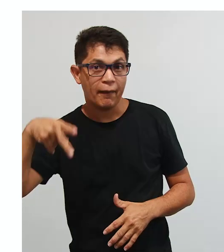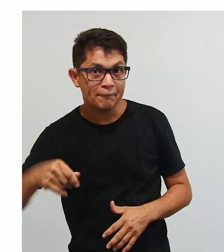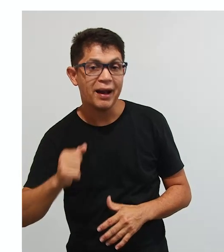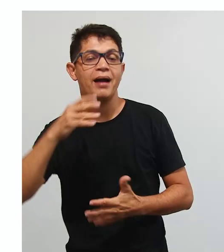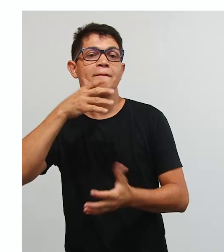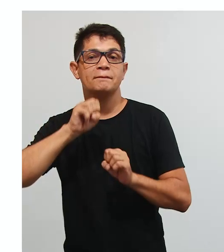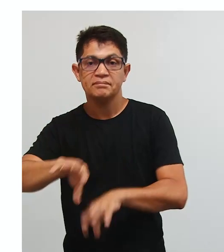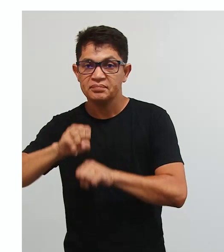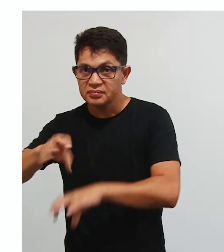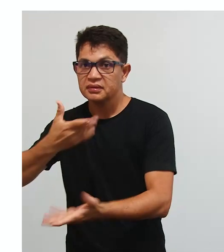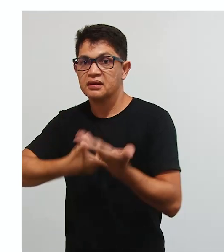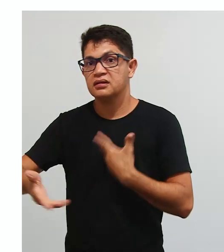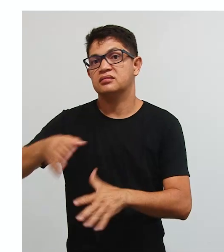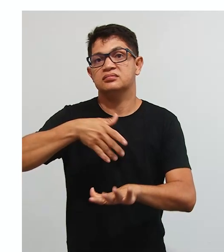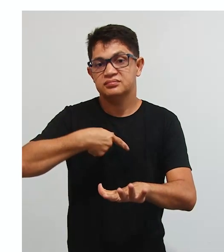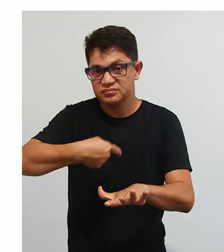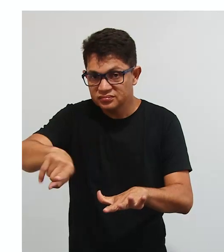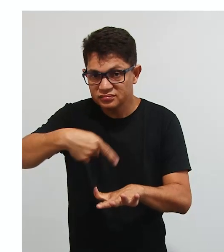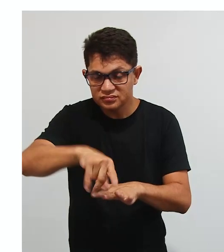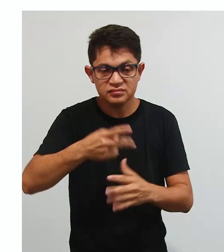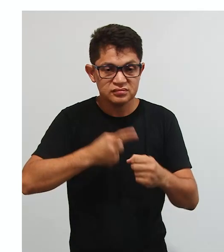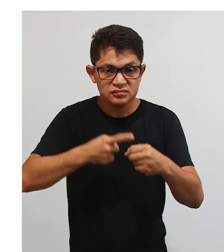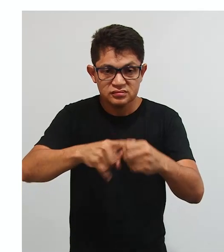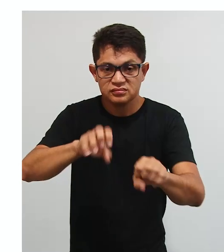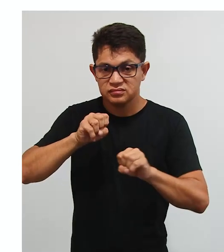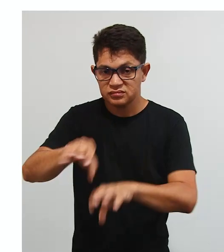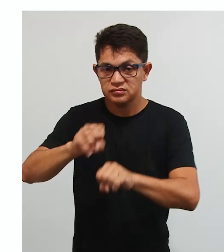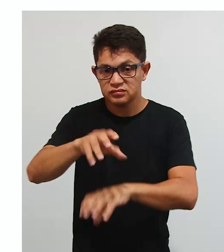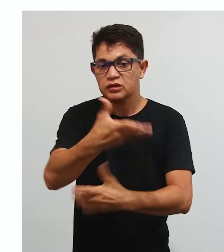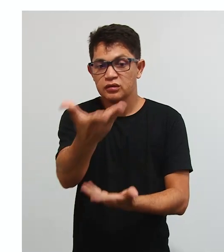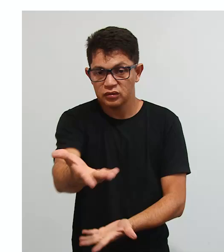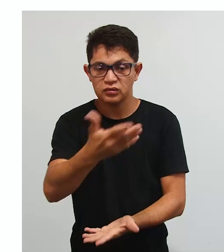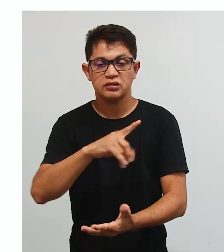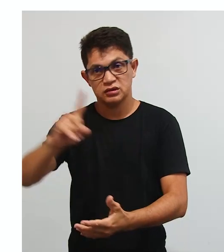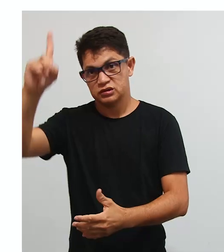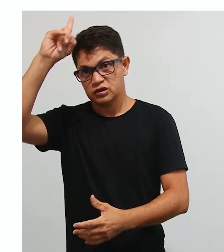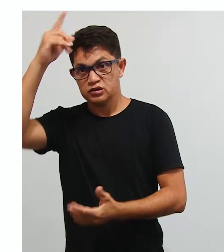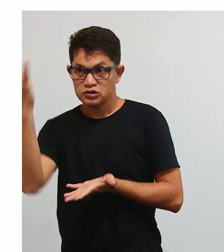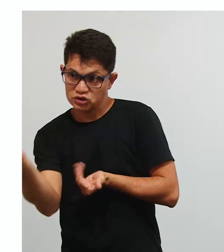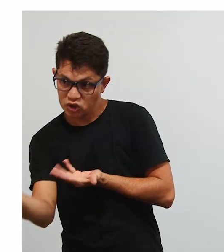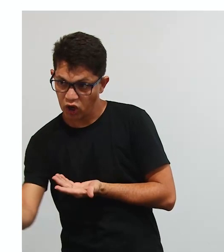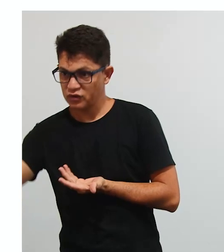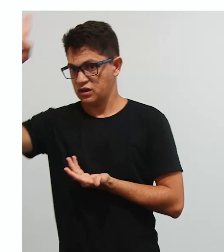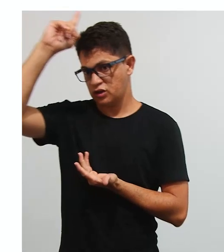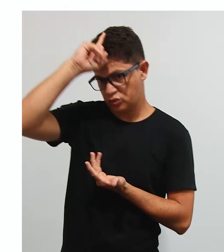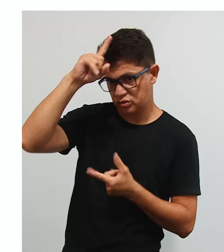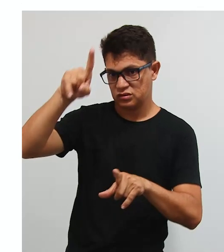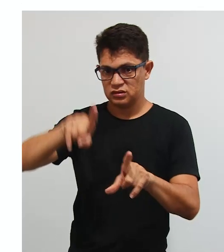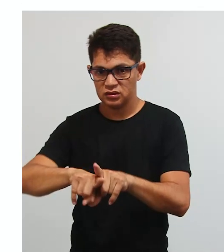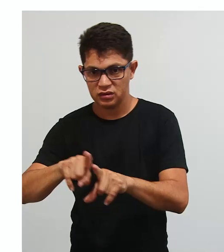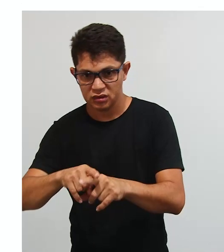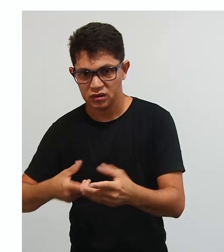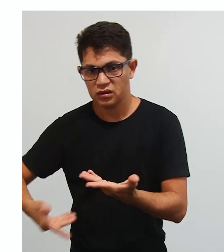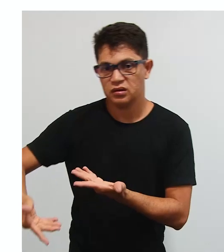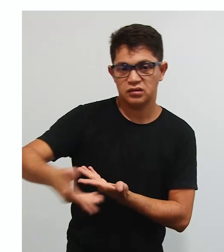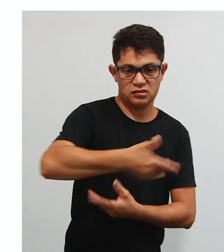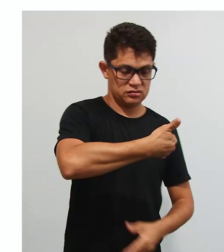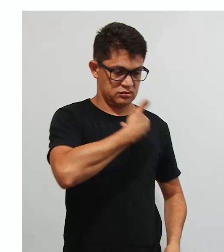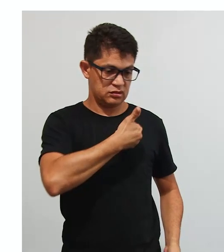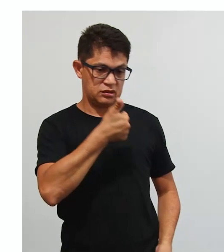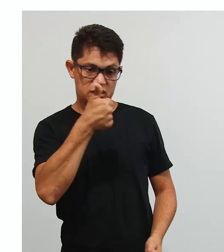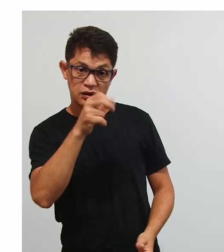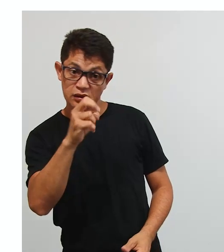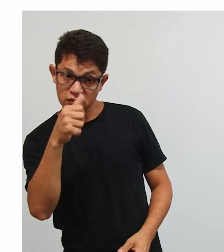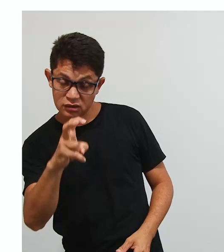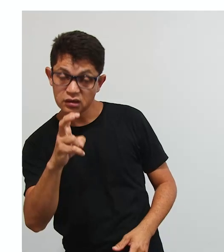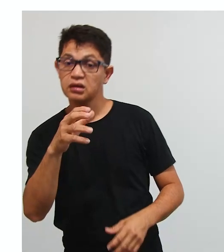desse ensino fundamental, a gente tem uma modalidade aqui, ó, a educação de jovens e adultos, que tem que ser no mínimo com 15 anos